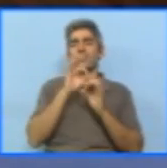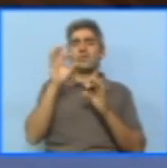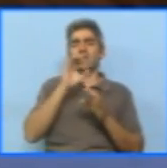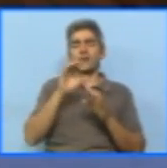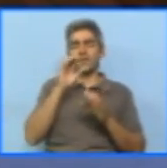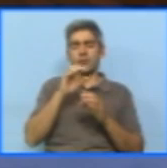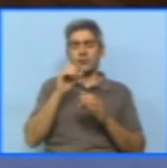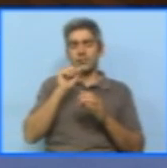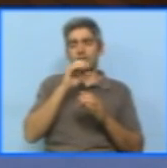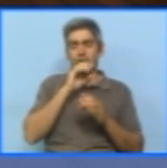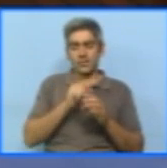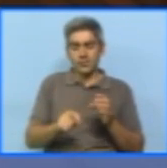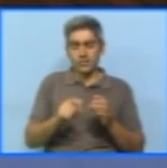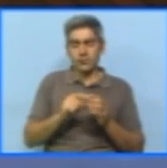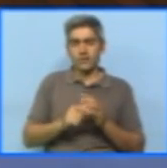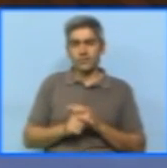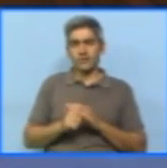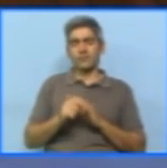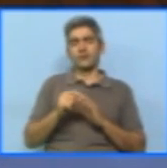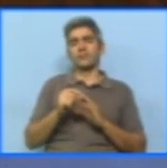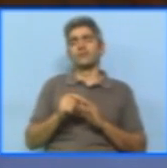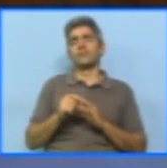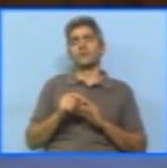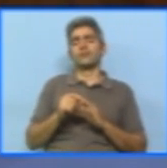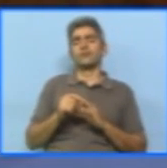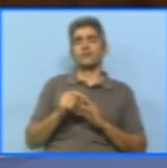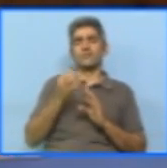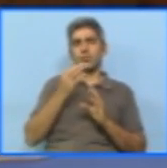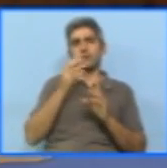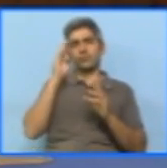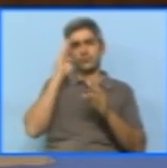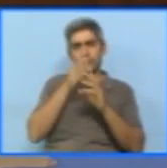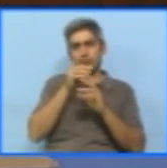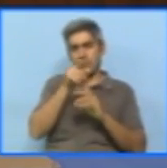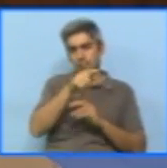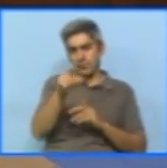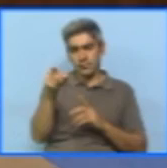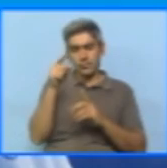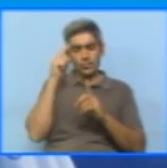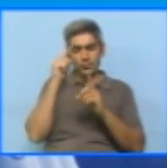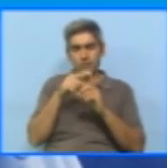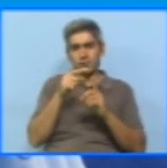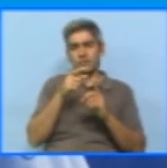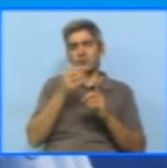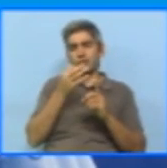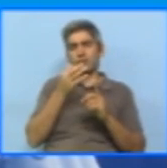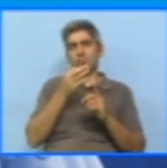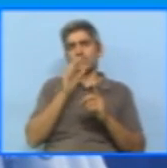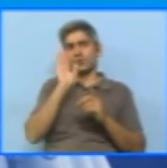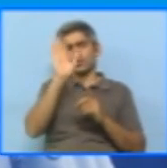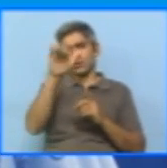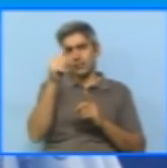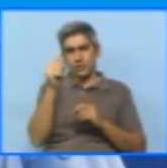à imagem do seu Filho. Aqueles que predestinou, também os